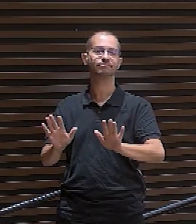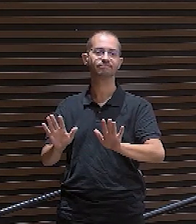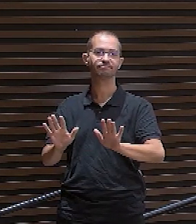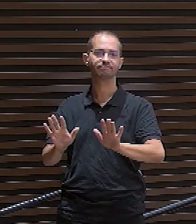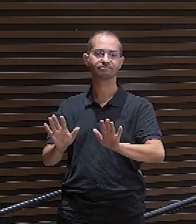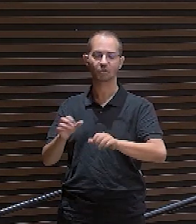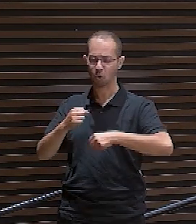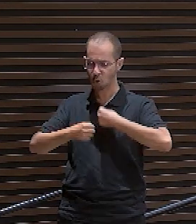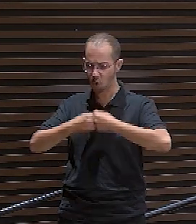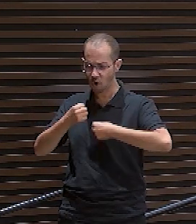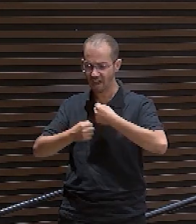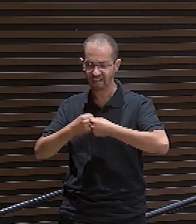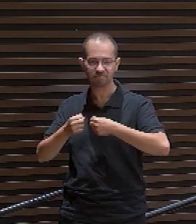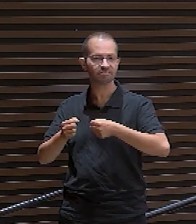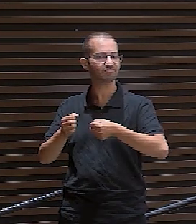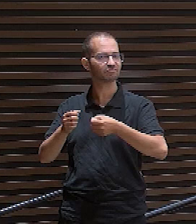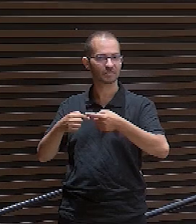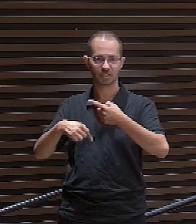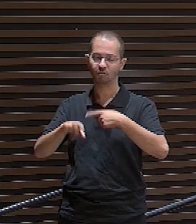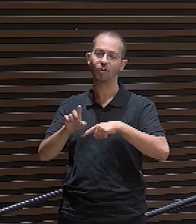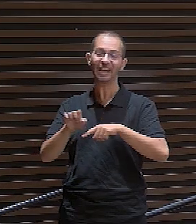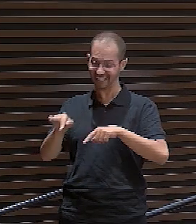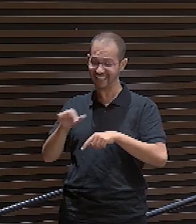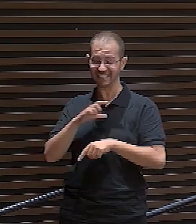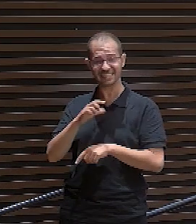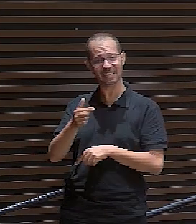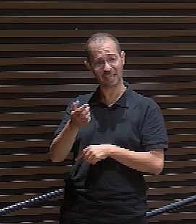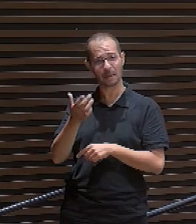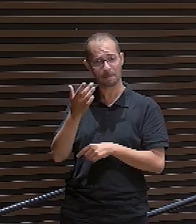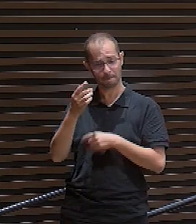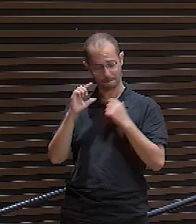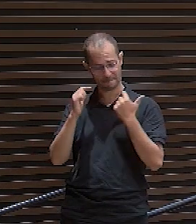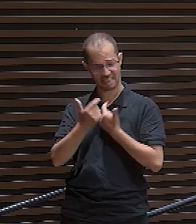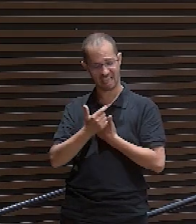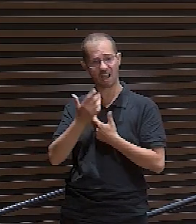onde certamente ele seria medalha de ouro.